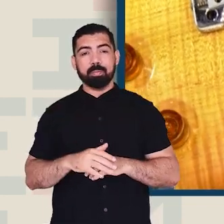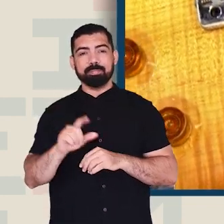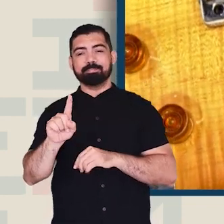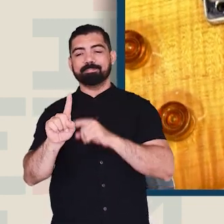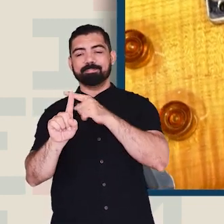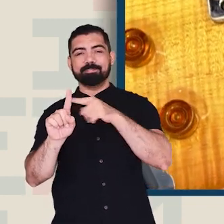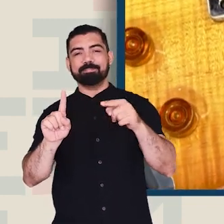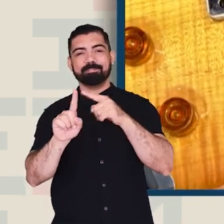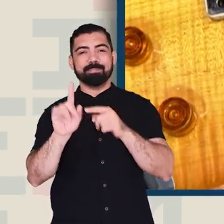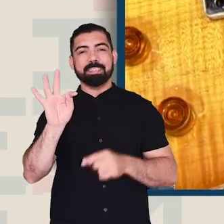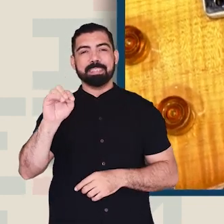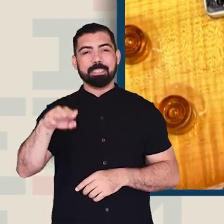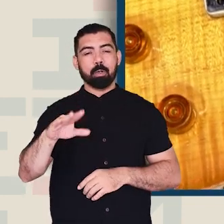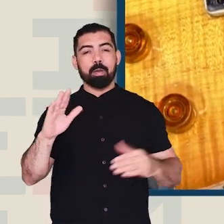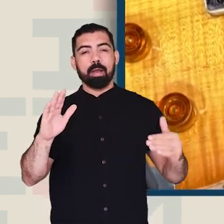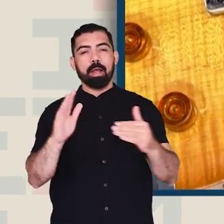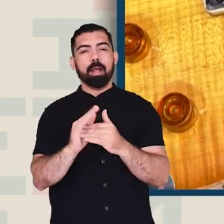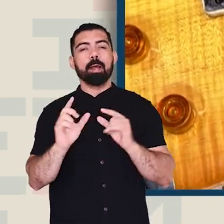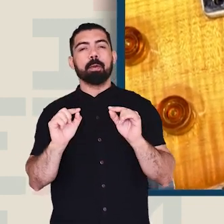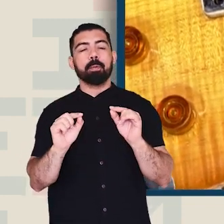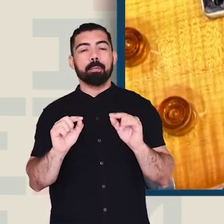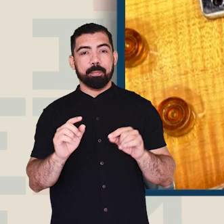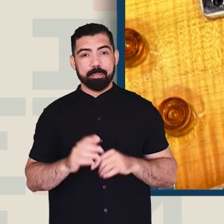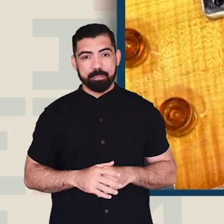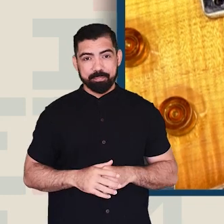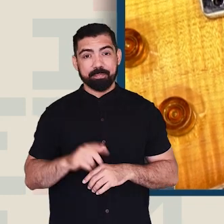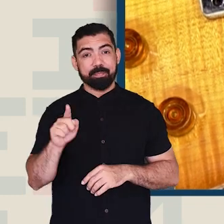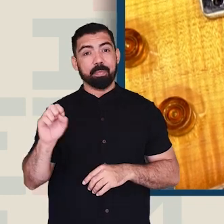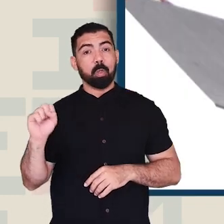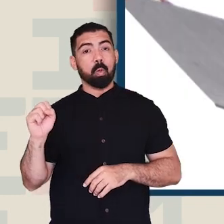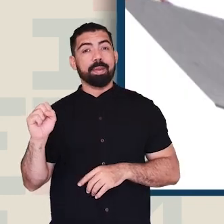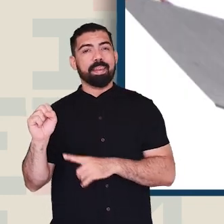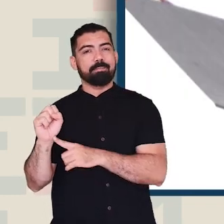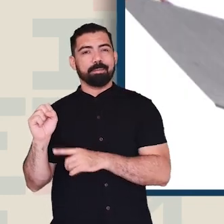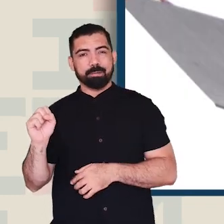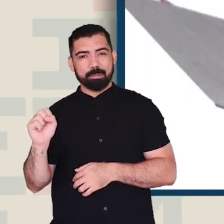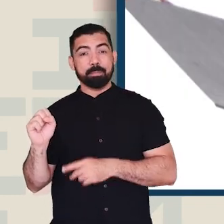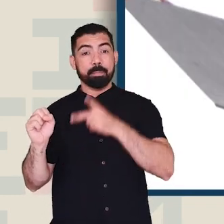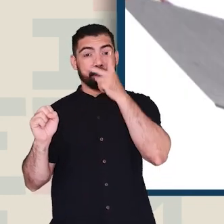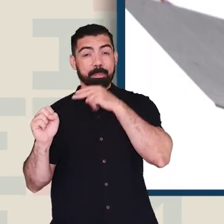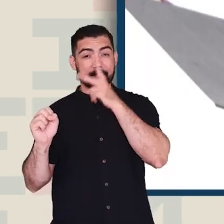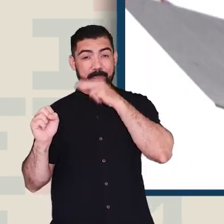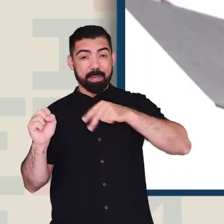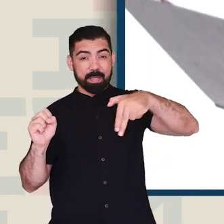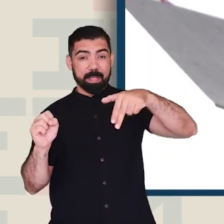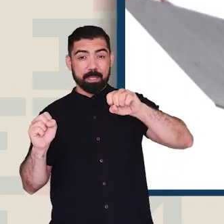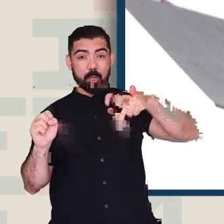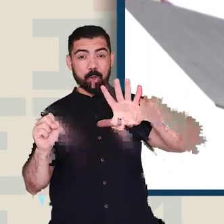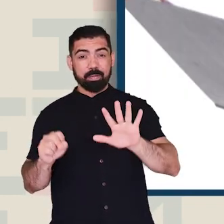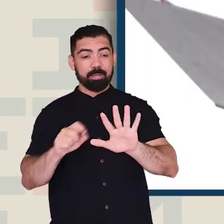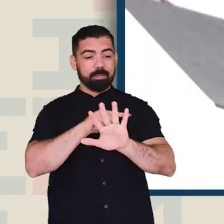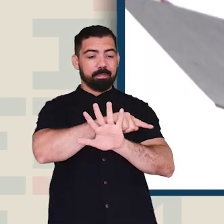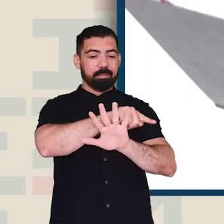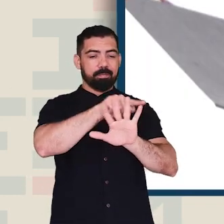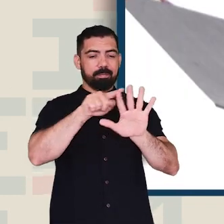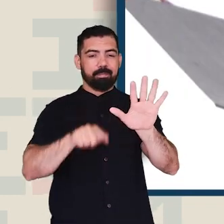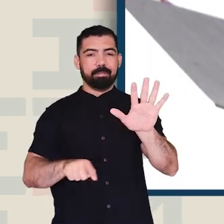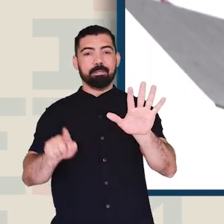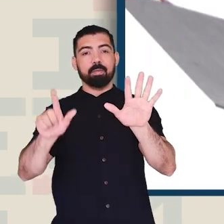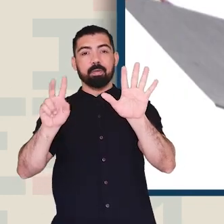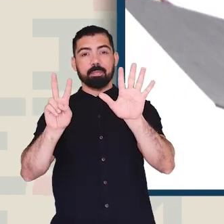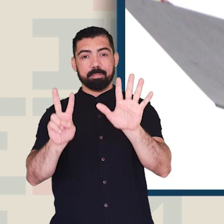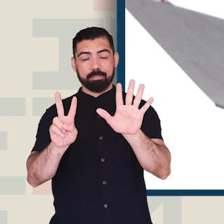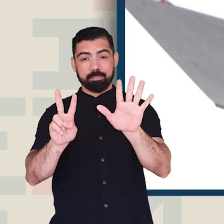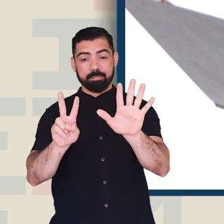e semitom até chegar na sua oitava, que é a mesma nota repetida. Então, a escala maior tem